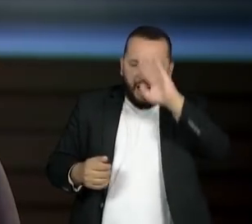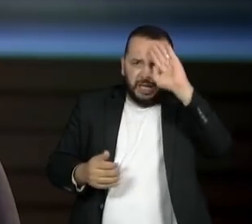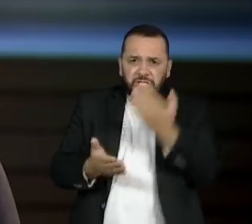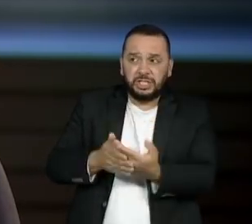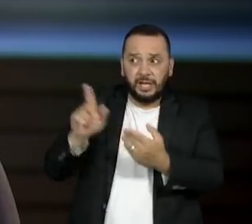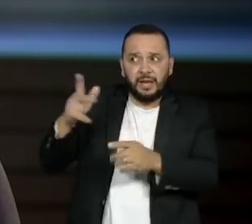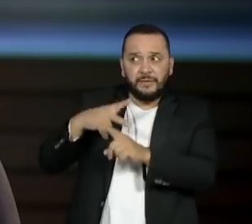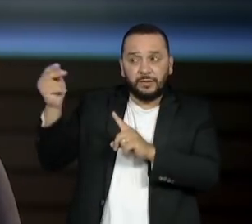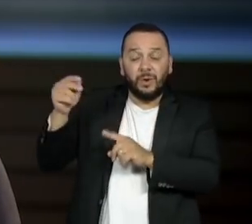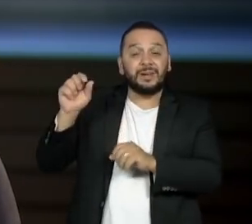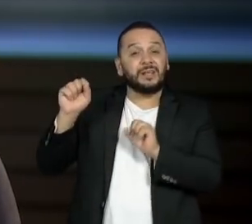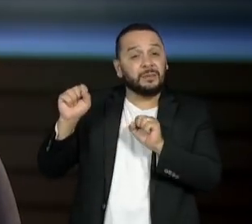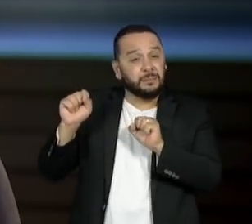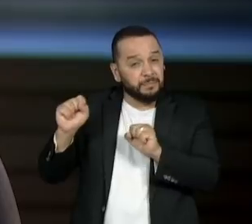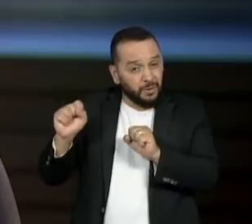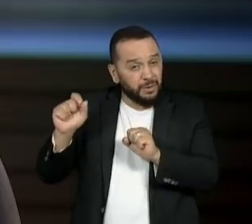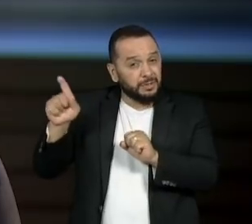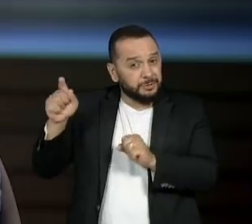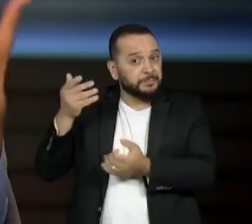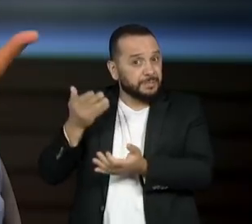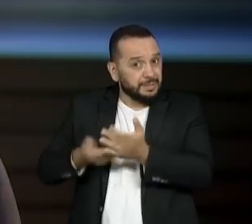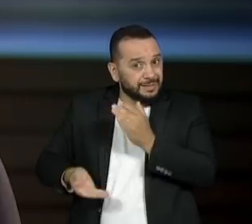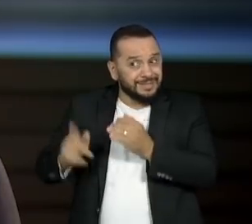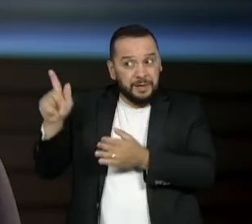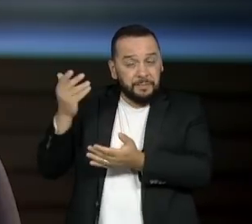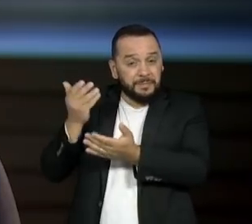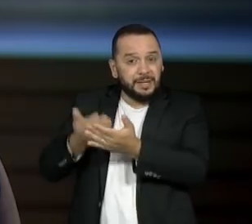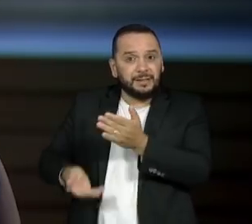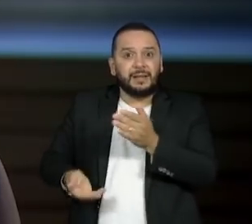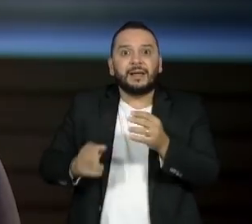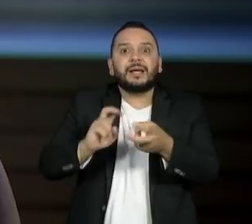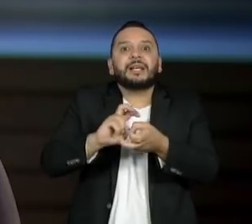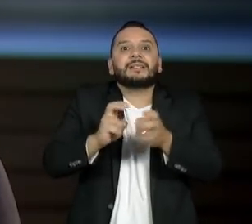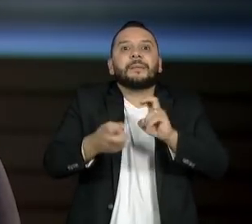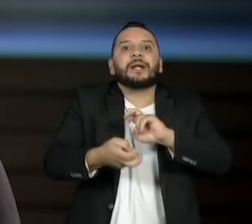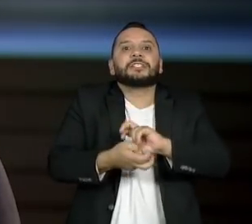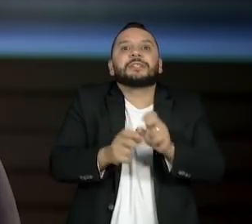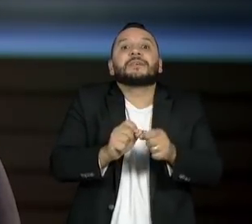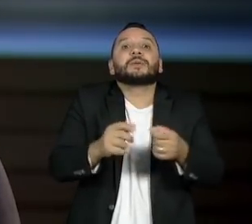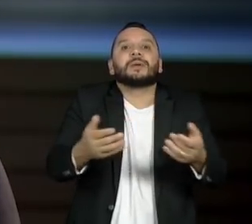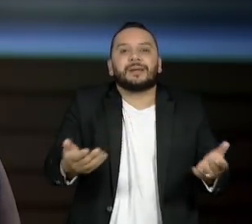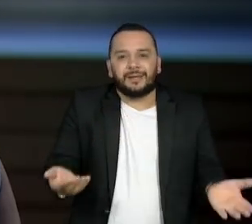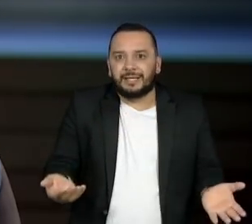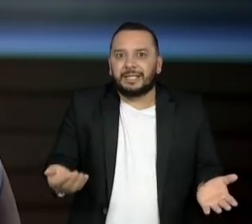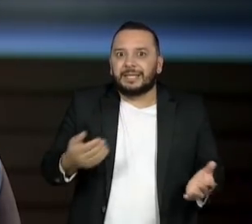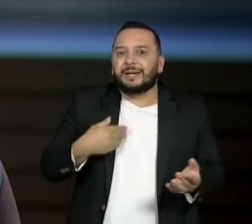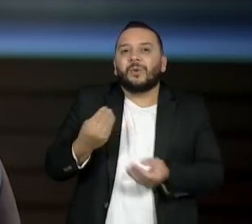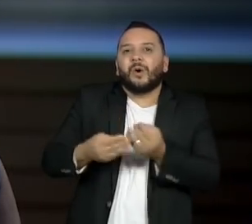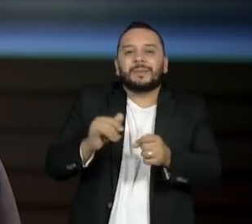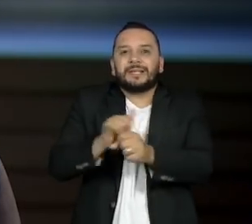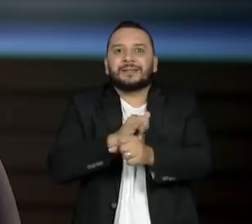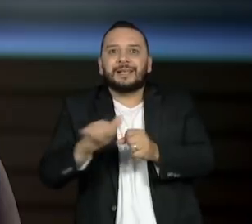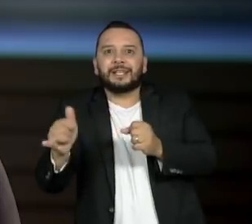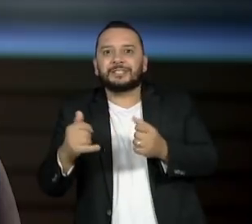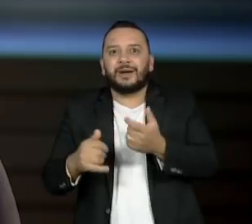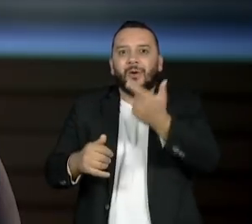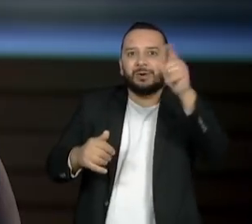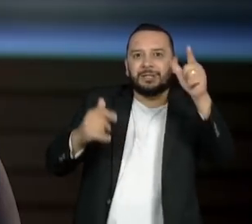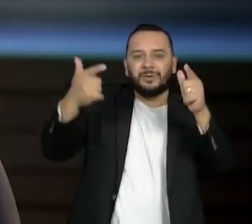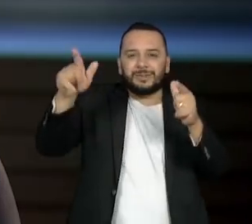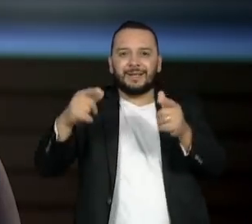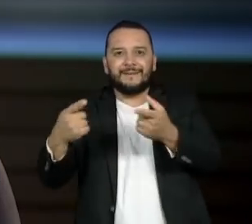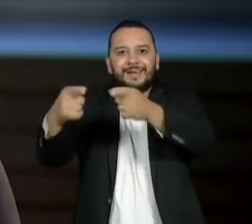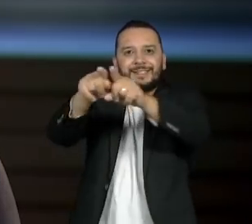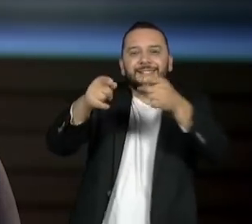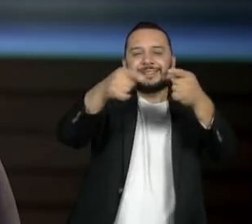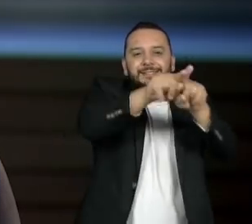grande chance dele perder, o Itamaraty vai ter que dar um cavalo de pau na sua política, tanto para questões comerciais